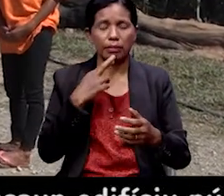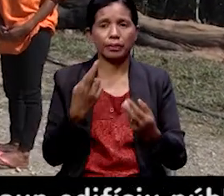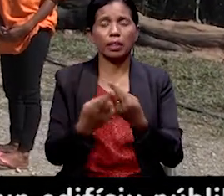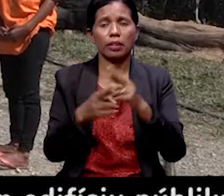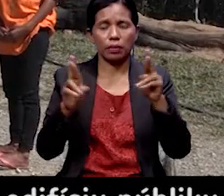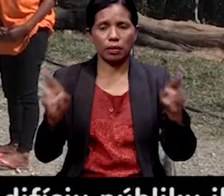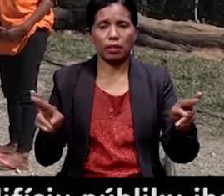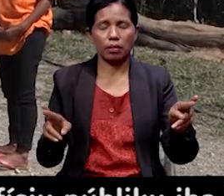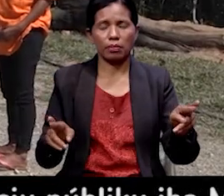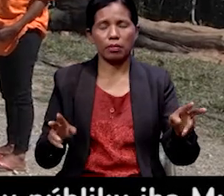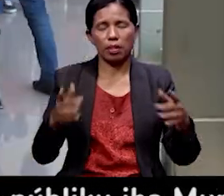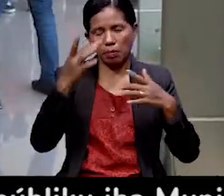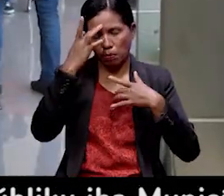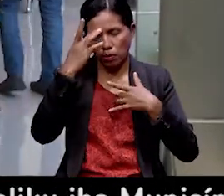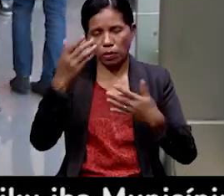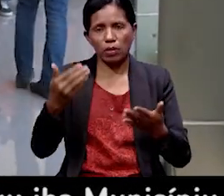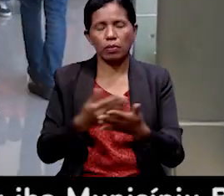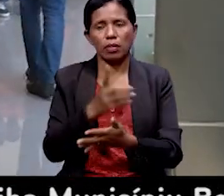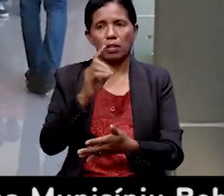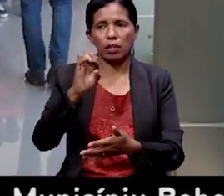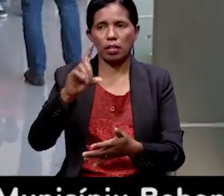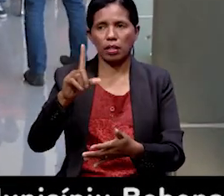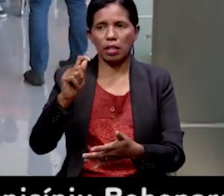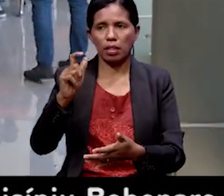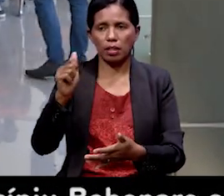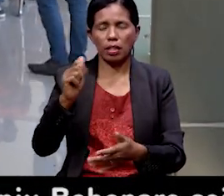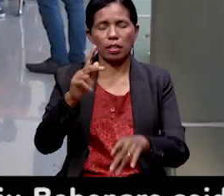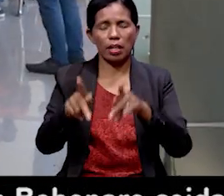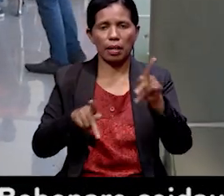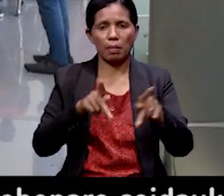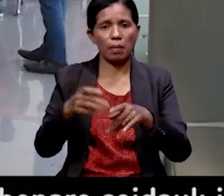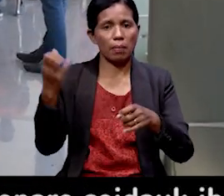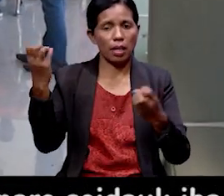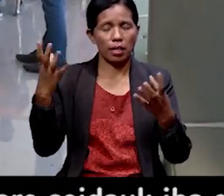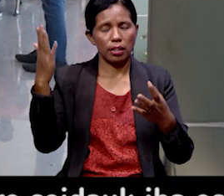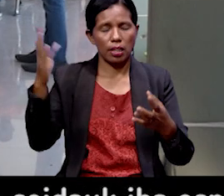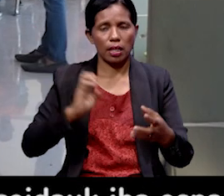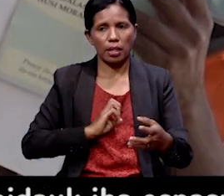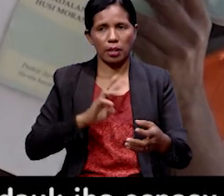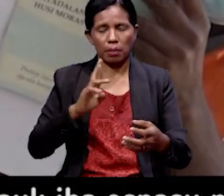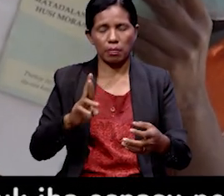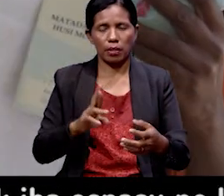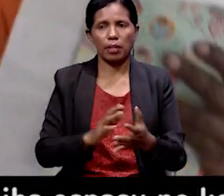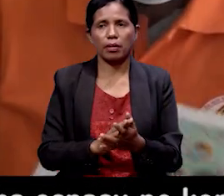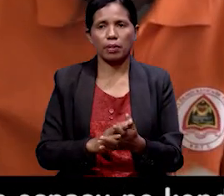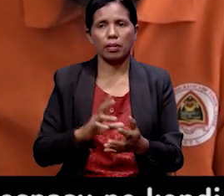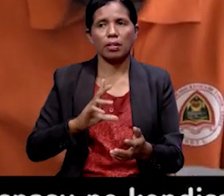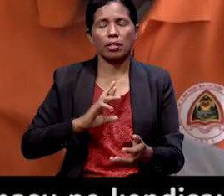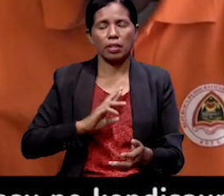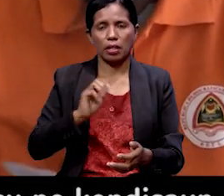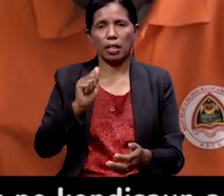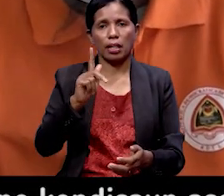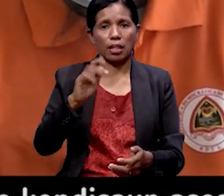confirma variante preocupante Delta Daytona iya comunidade Hermera Nialet, Liuliu iya Glenu, Hermera Horailaku.